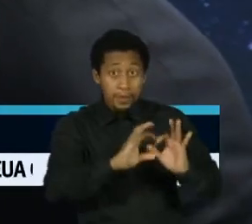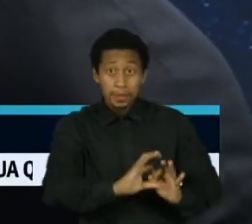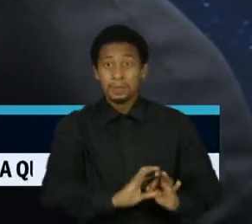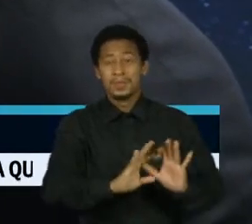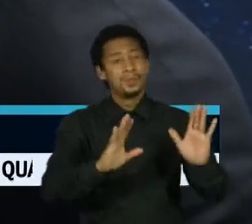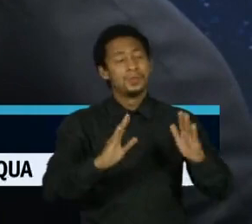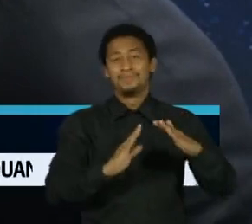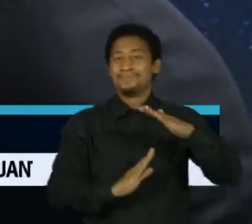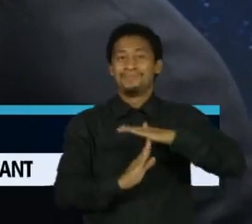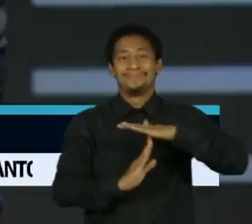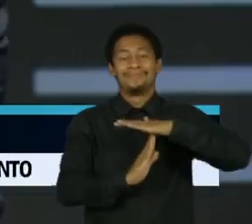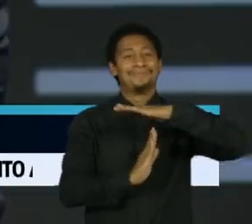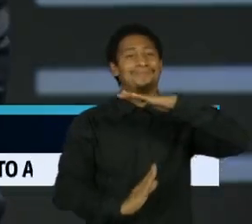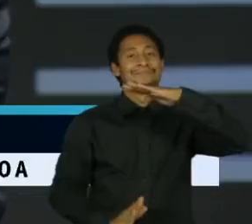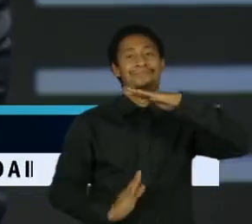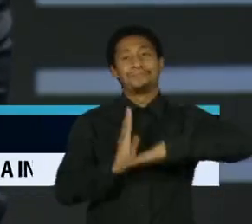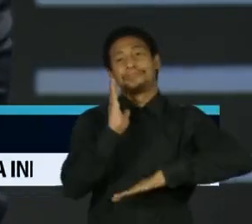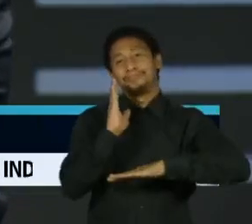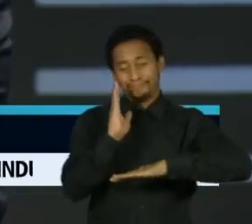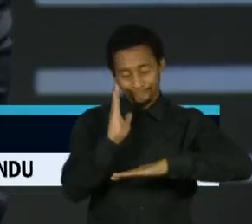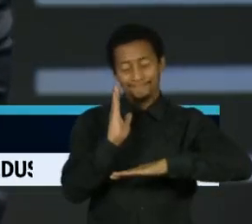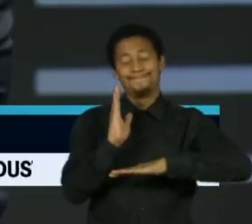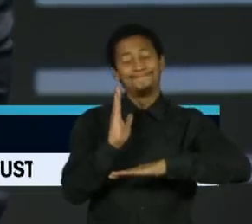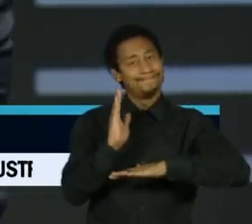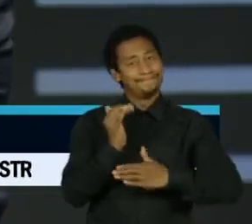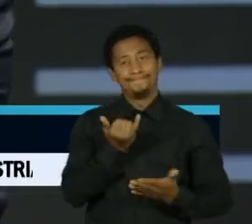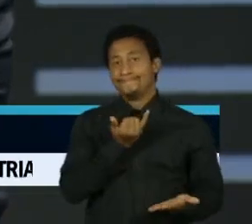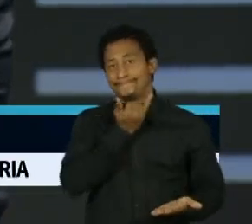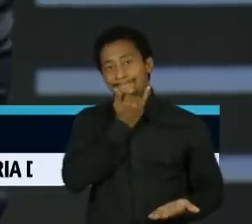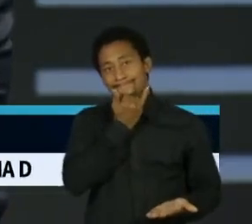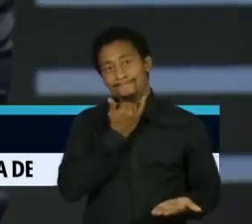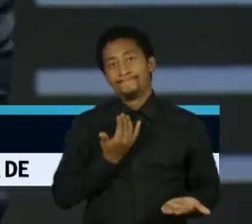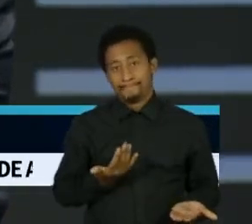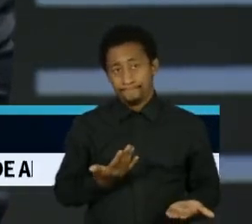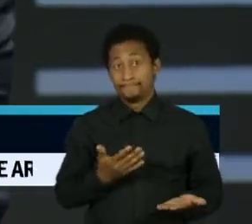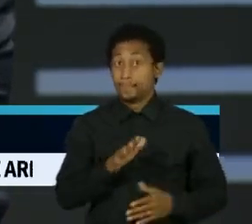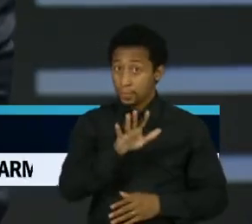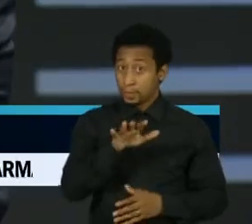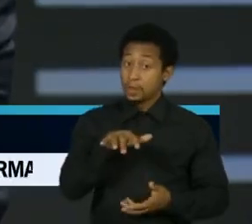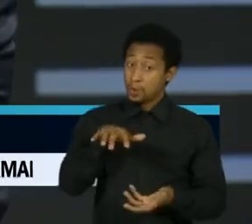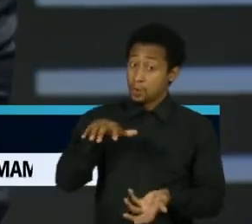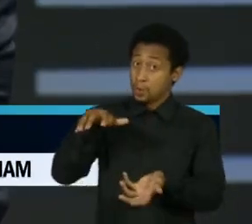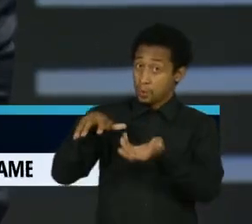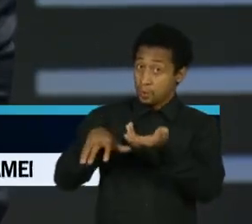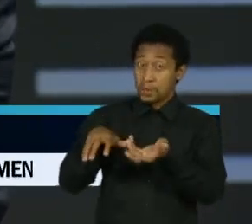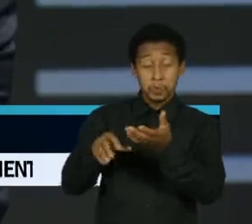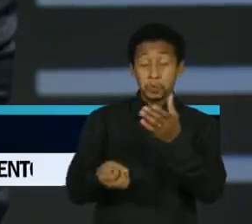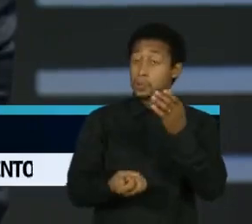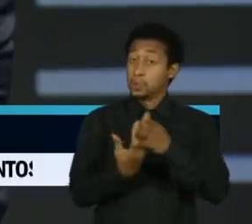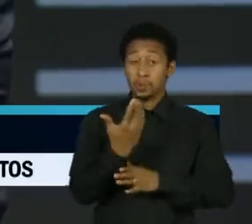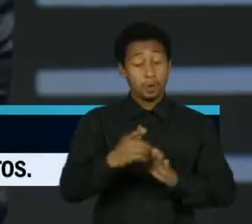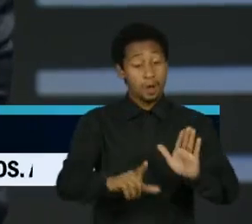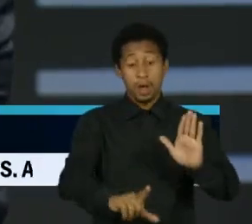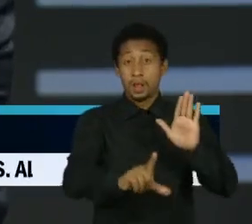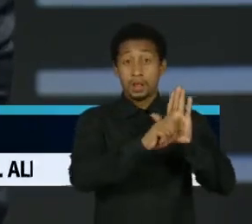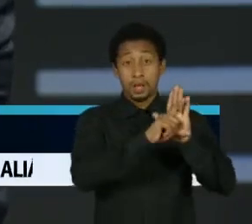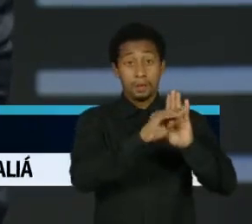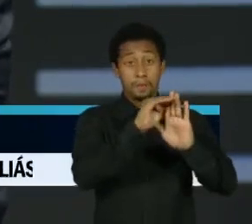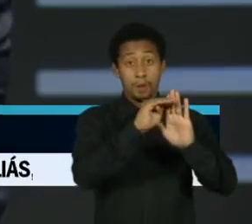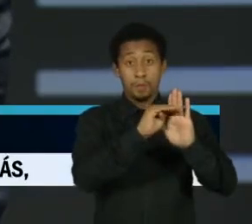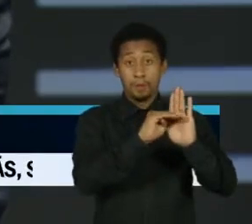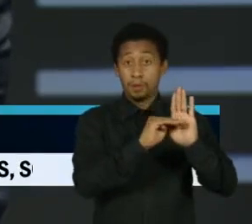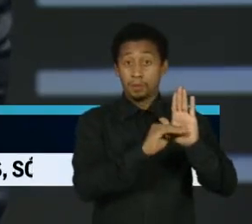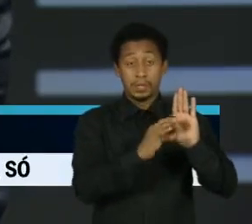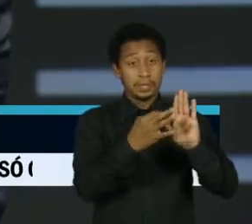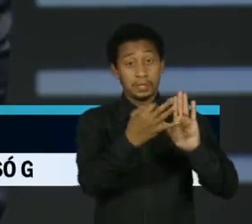dessa habilidade mas é um problema o congresso elaborou a lei corretamente não ter